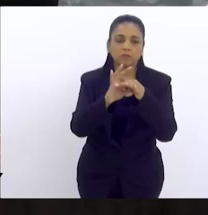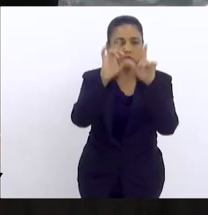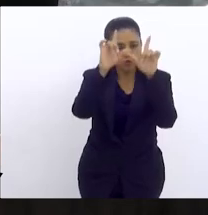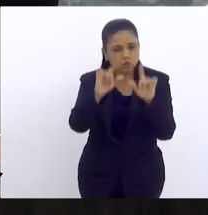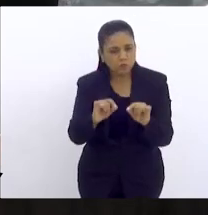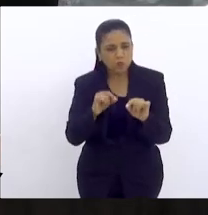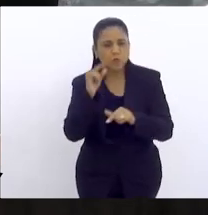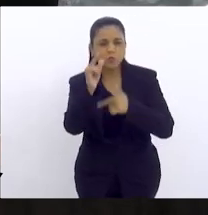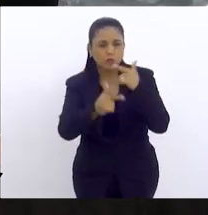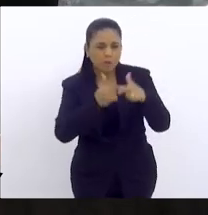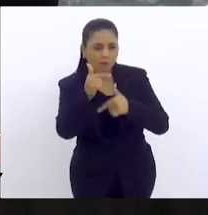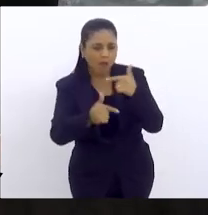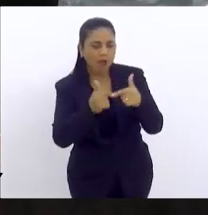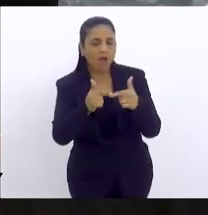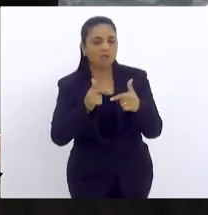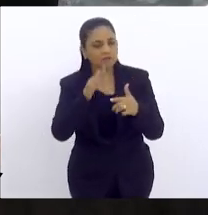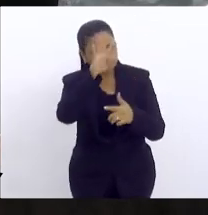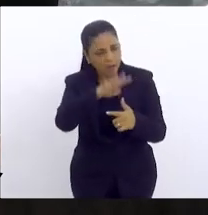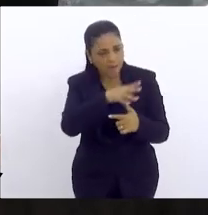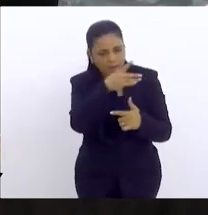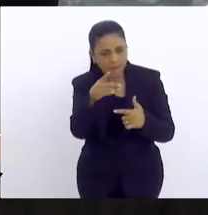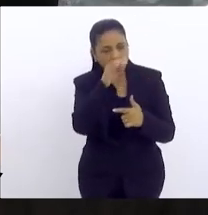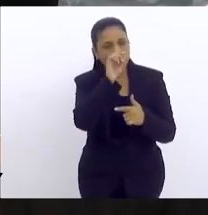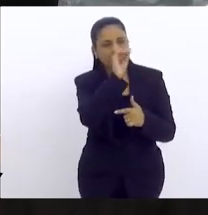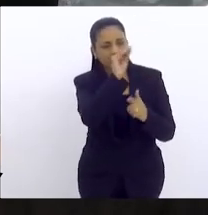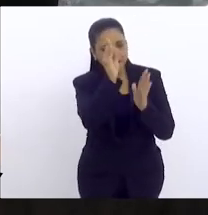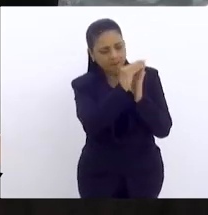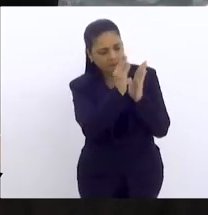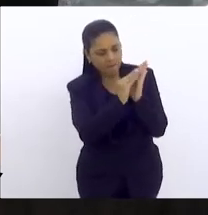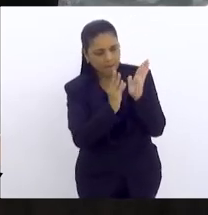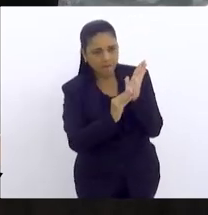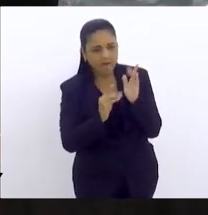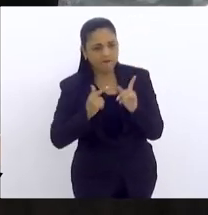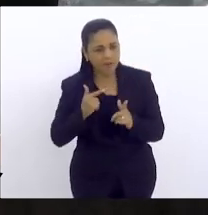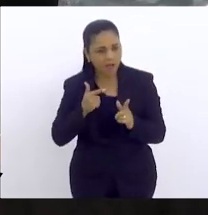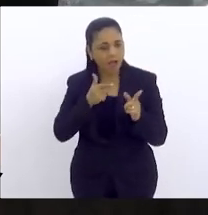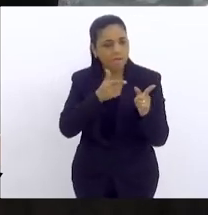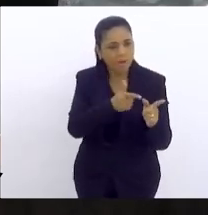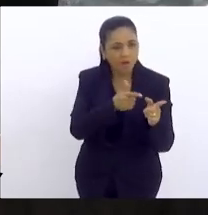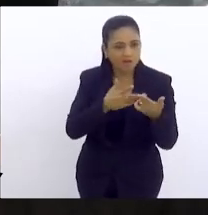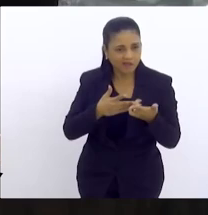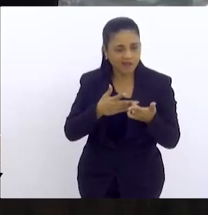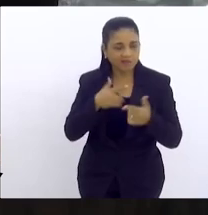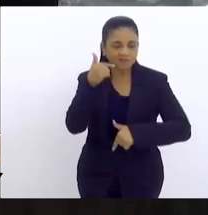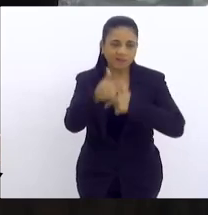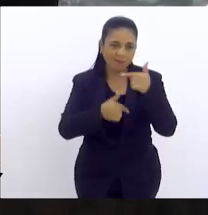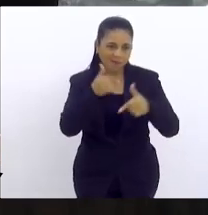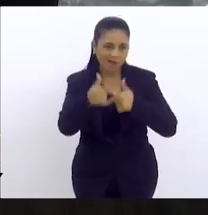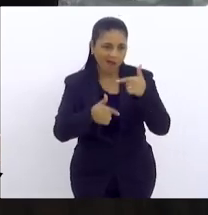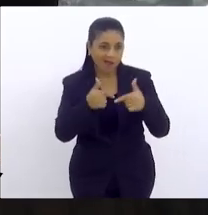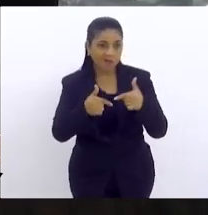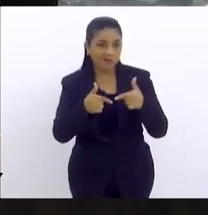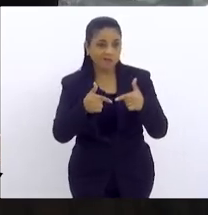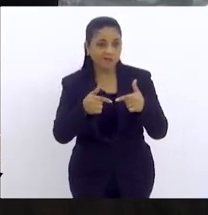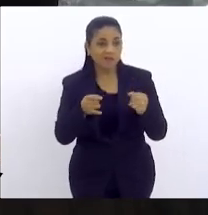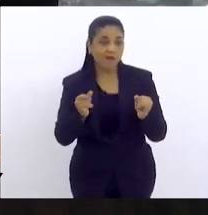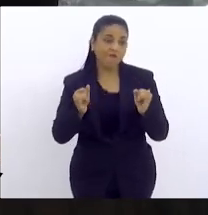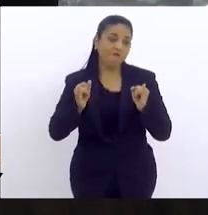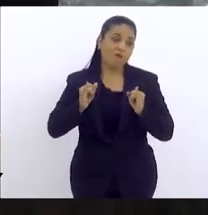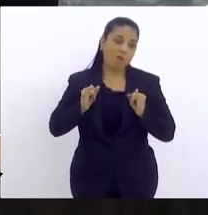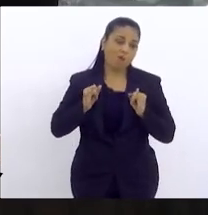tudo isso aí que a gente vai trabalhar para escala vamos abordar quem não aborda em serviço você era abordado o que na folga pô